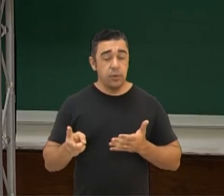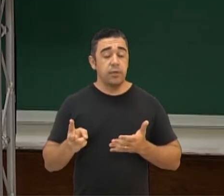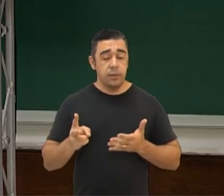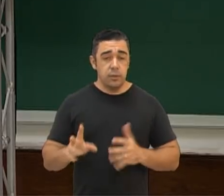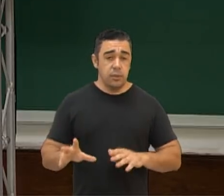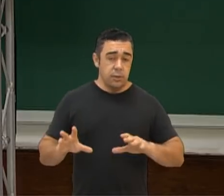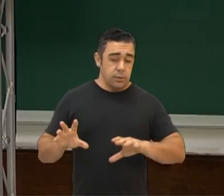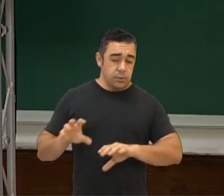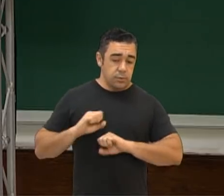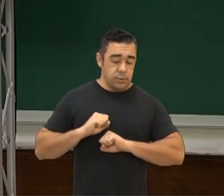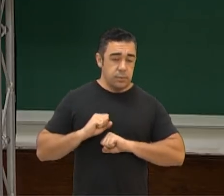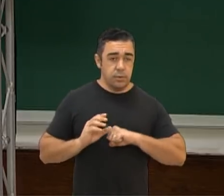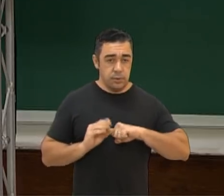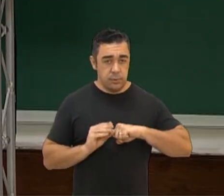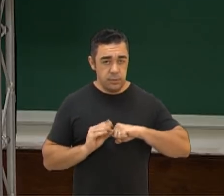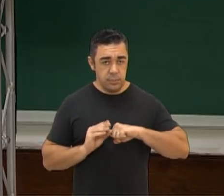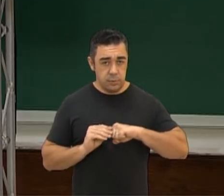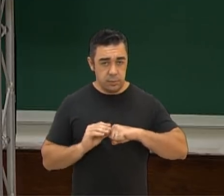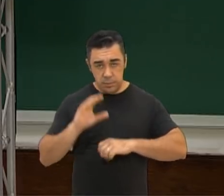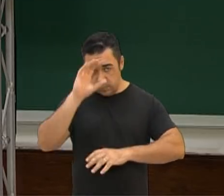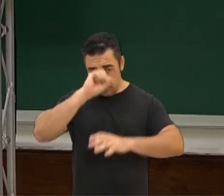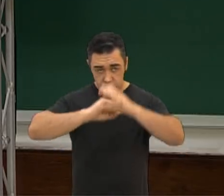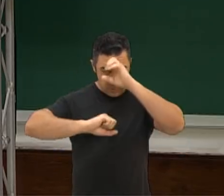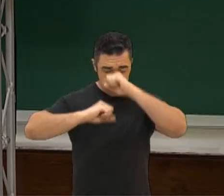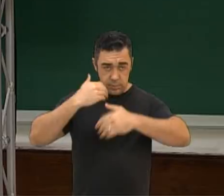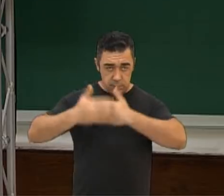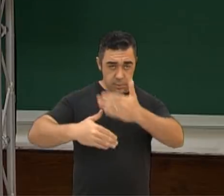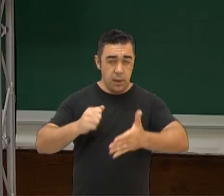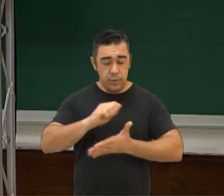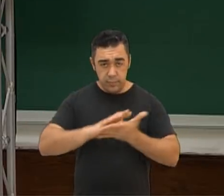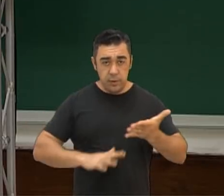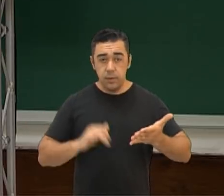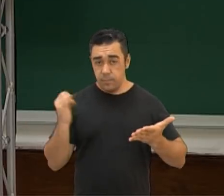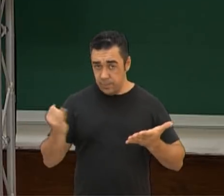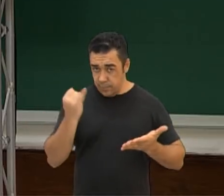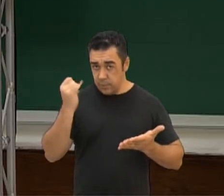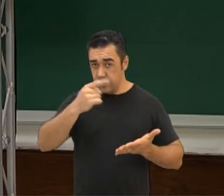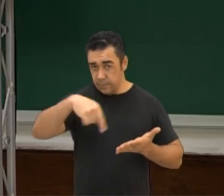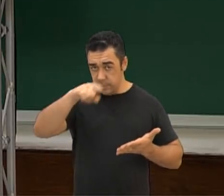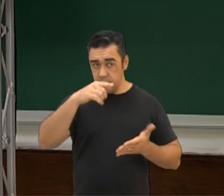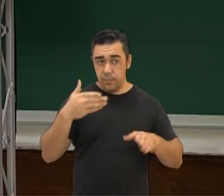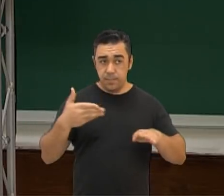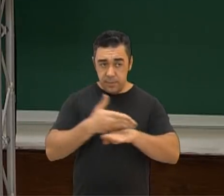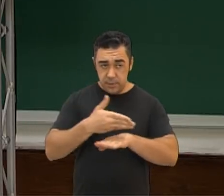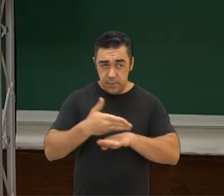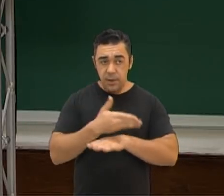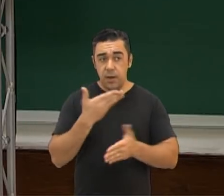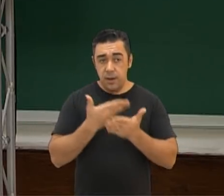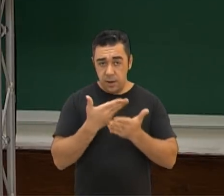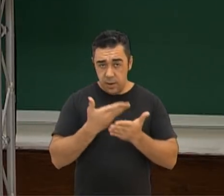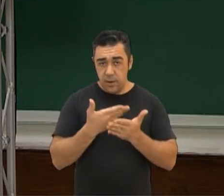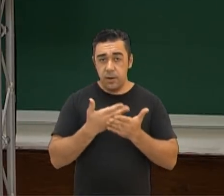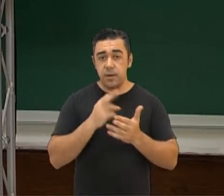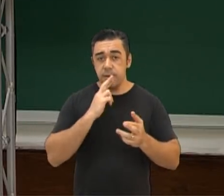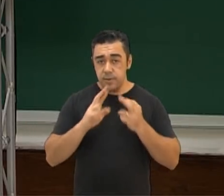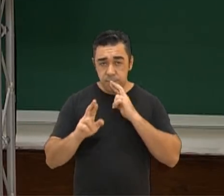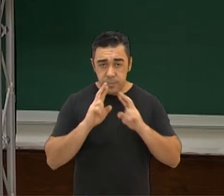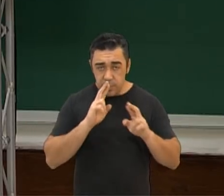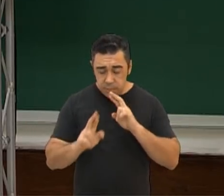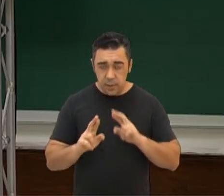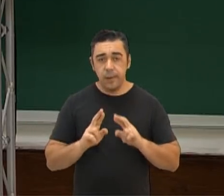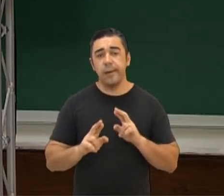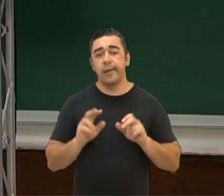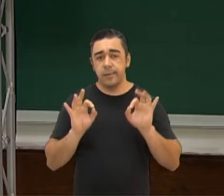apropriando desses conceitos aí à medida que vamos fazendo os exercícios, por isso que é importante participar das aulas, fazer os exercícios, escrever,